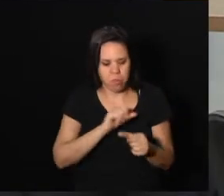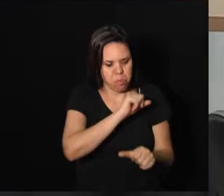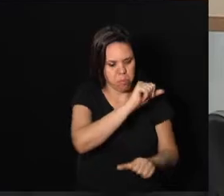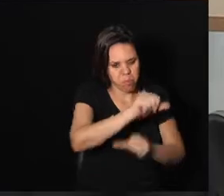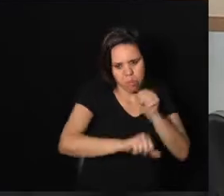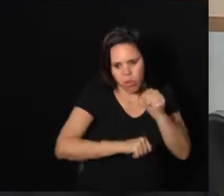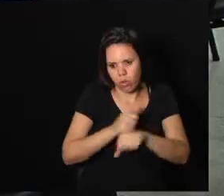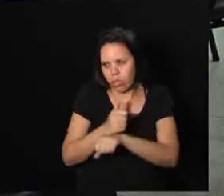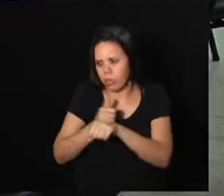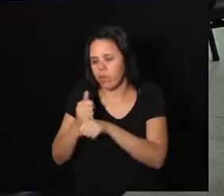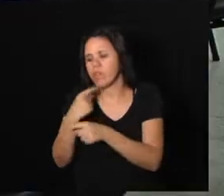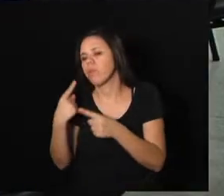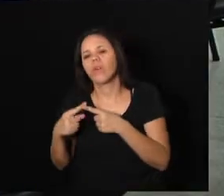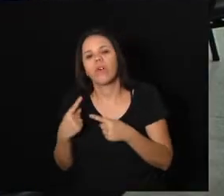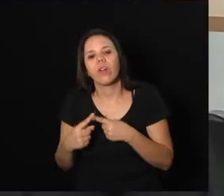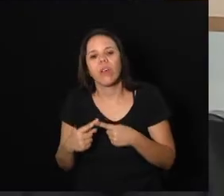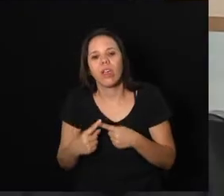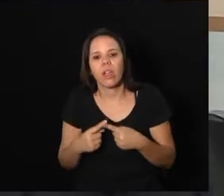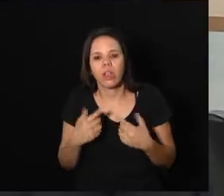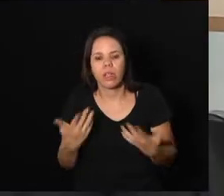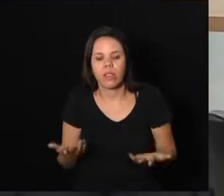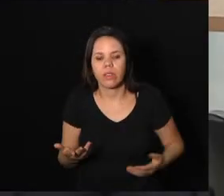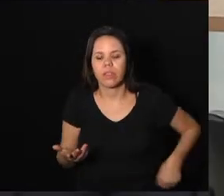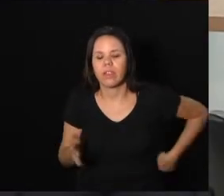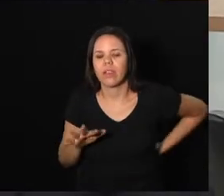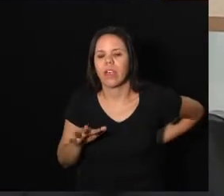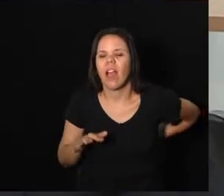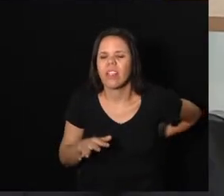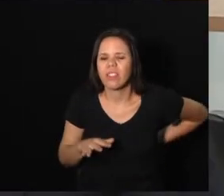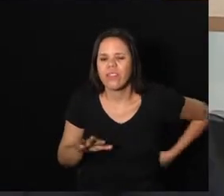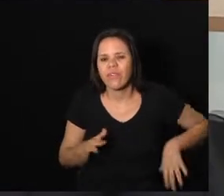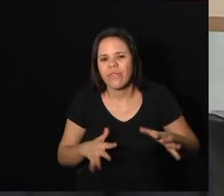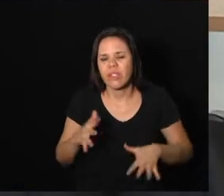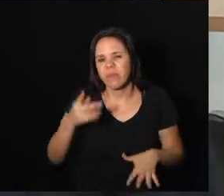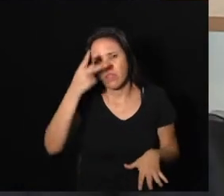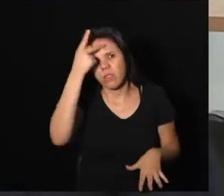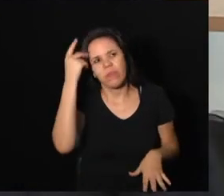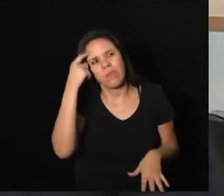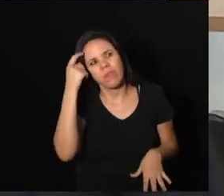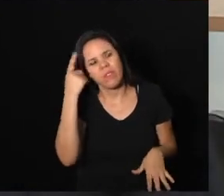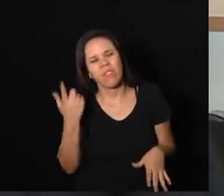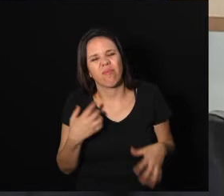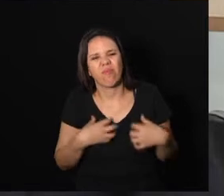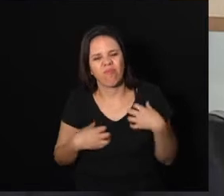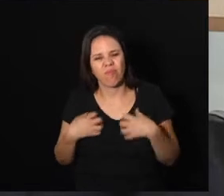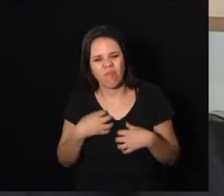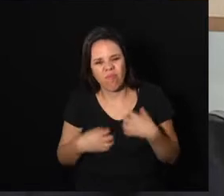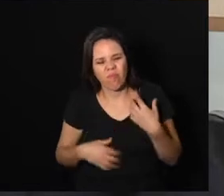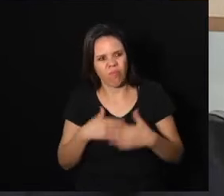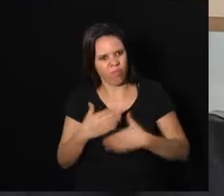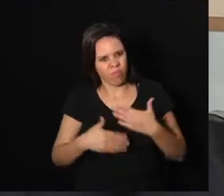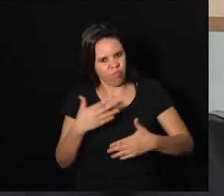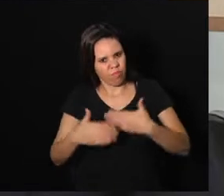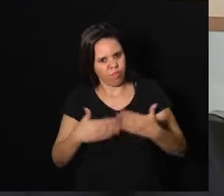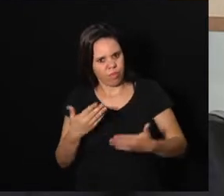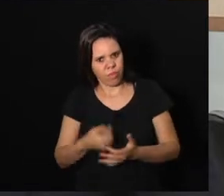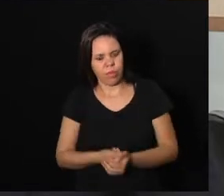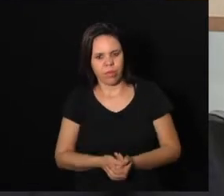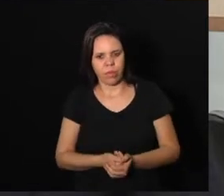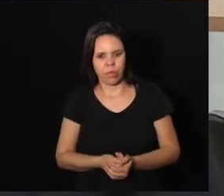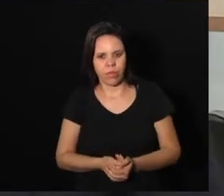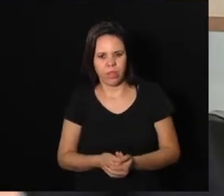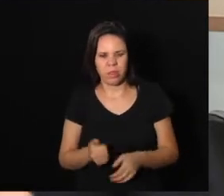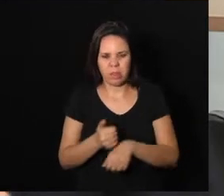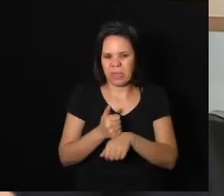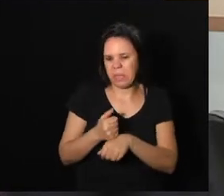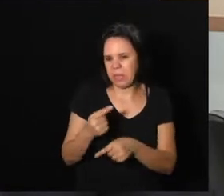de área completamente. Por que isso está acontecendo? Às vezes o próprio incômodo, às vezes daquela rotina, e às vezes aquela profissão